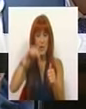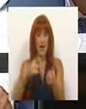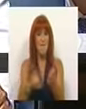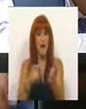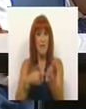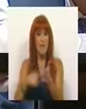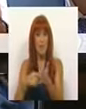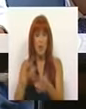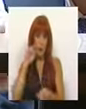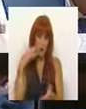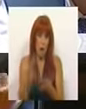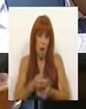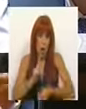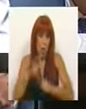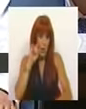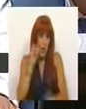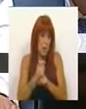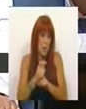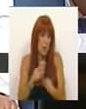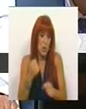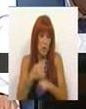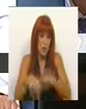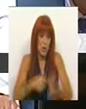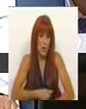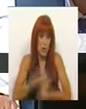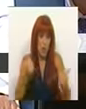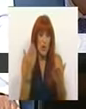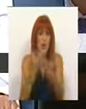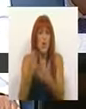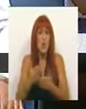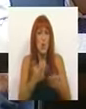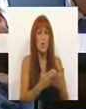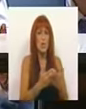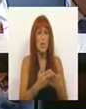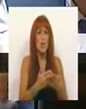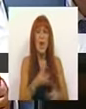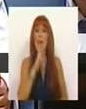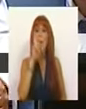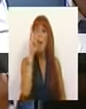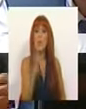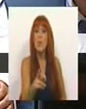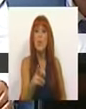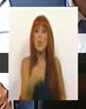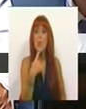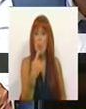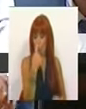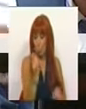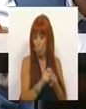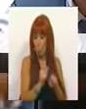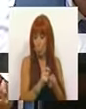falta, para garantir aquilo que é exigido para o bom funcionamento das nossas escolas, a resposta foi muito